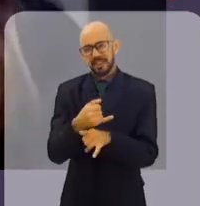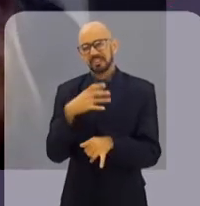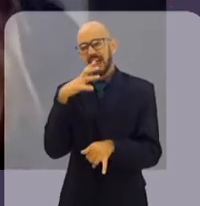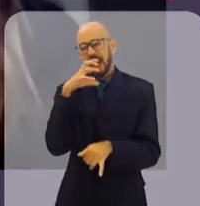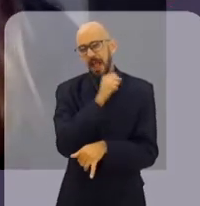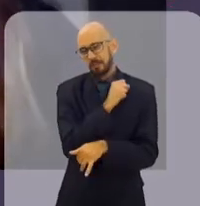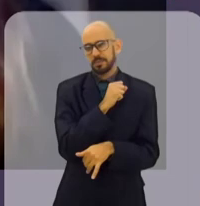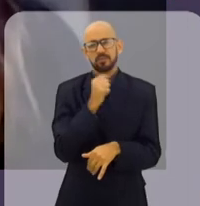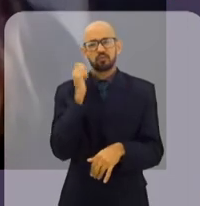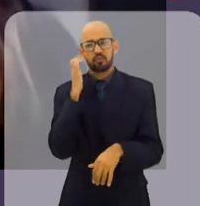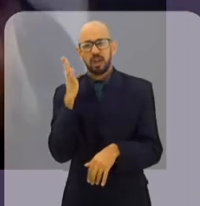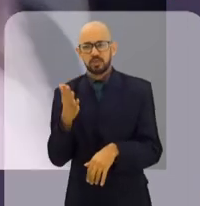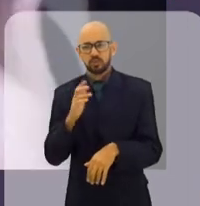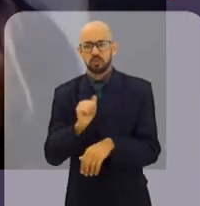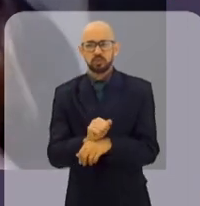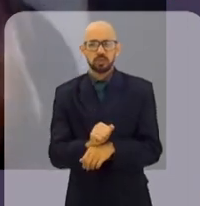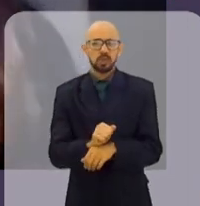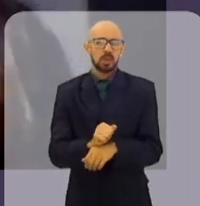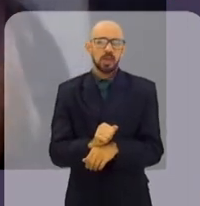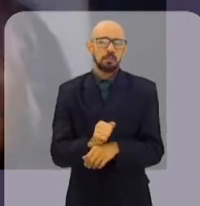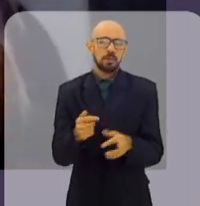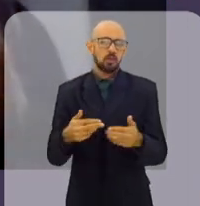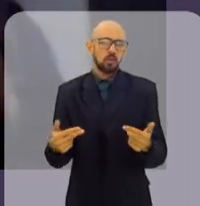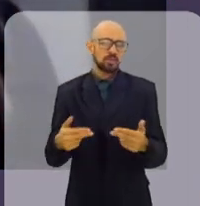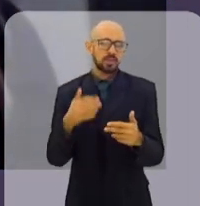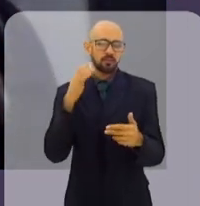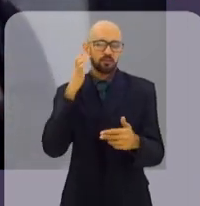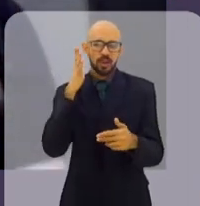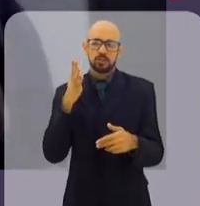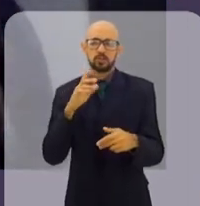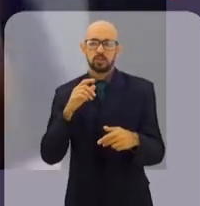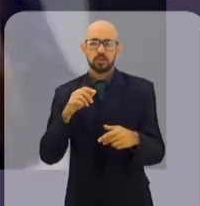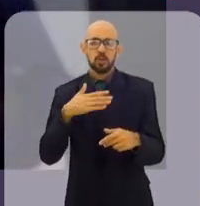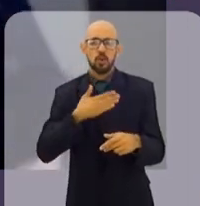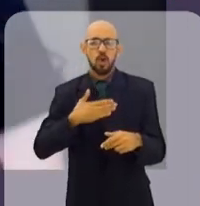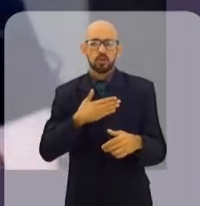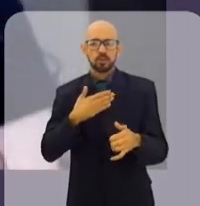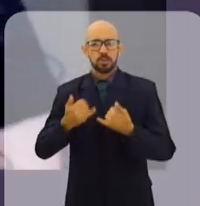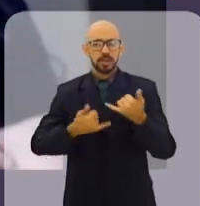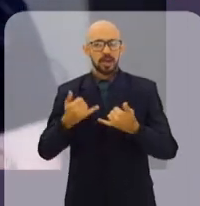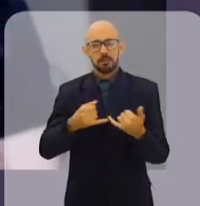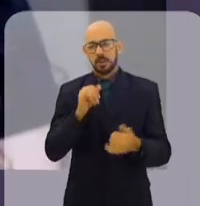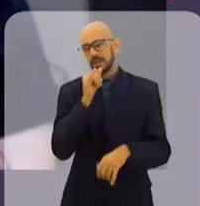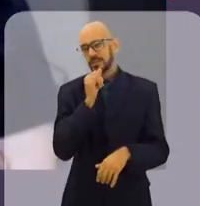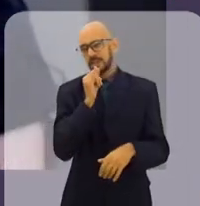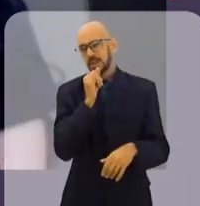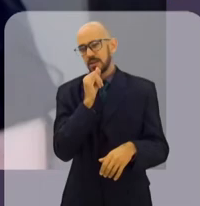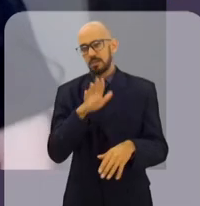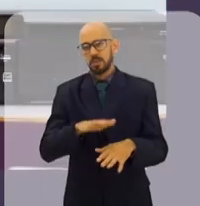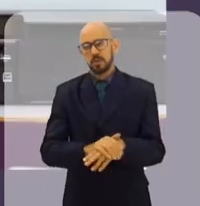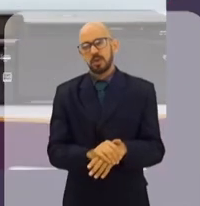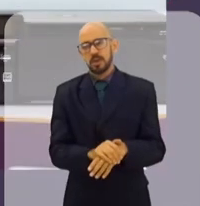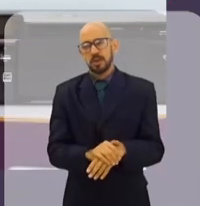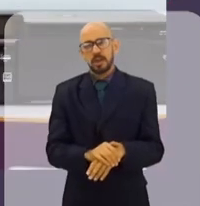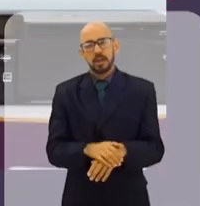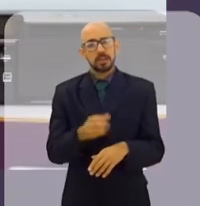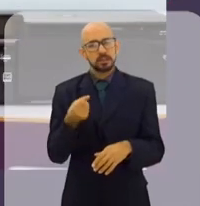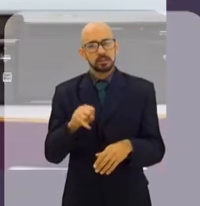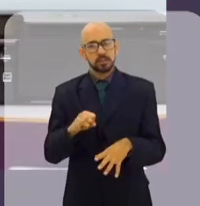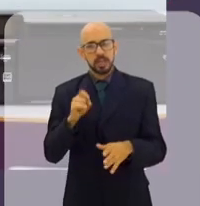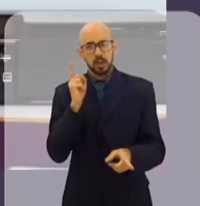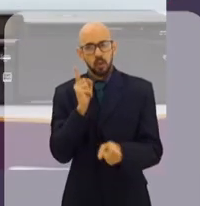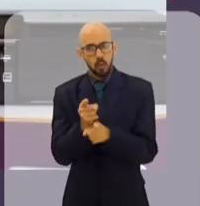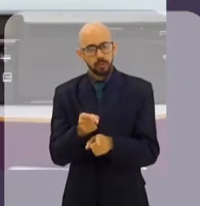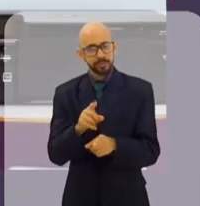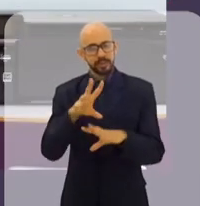questões de ser algo rápido mesmo. E uma coisa que eu gosto de brincar, né? Se você procura, por exemplo, Sócrates no YouTube, você vai achar um monte de resumo, muito bons, né?